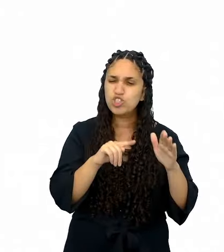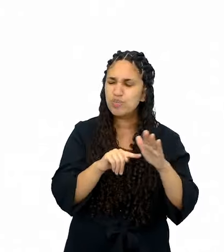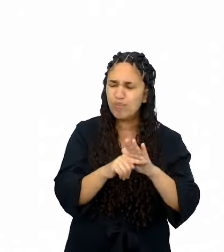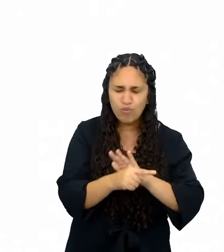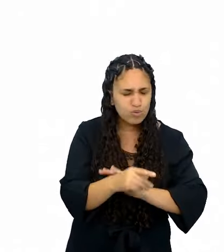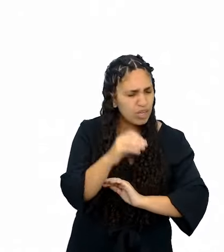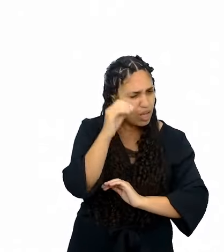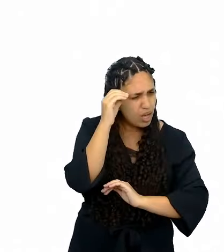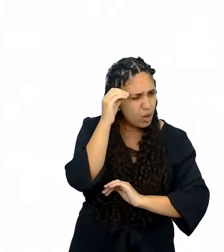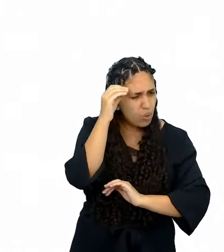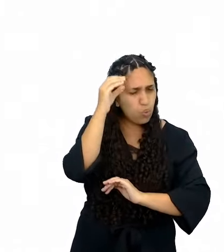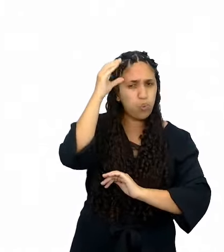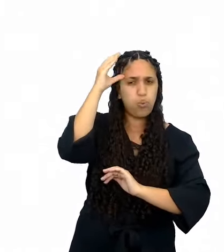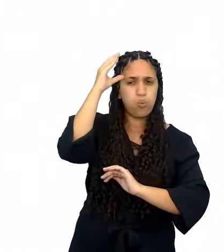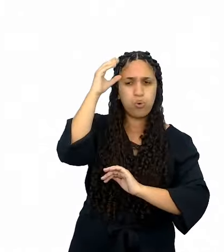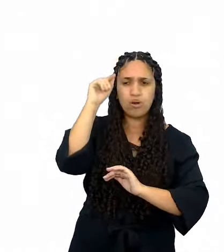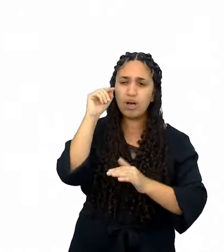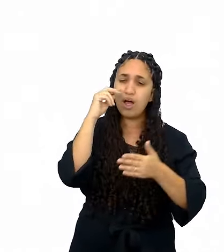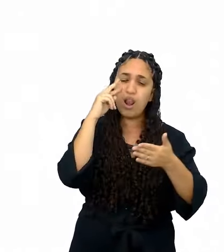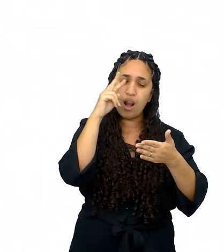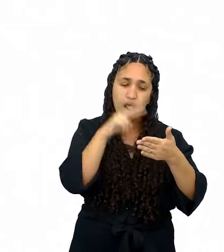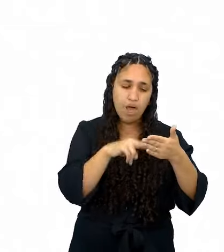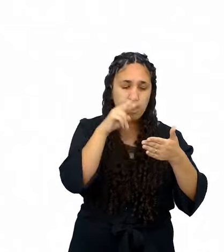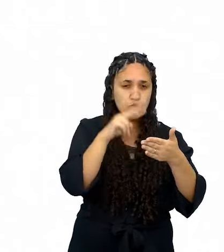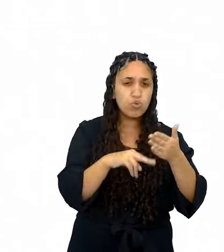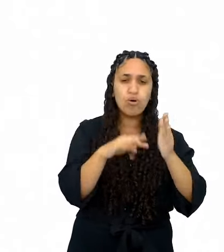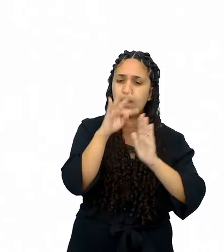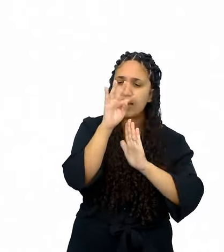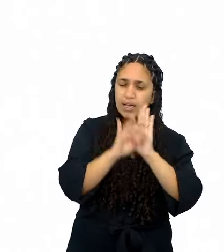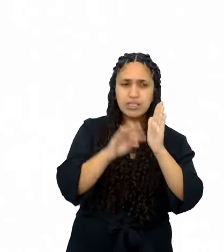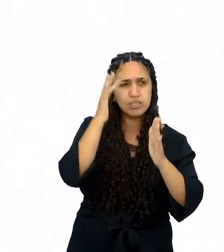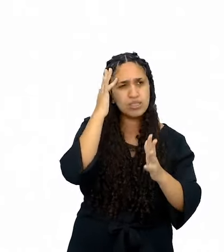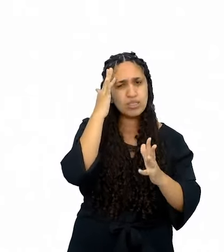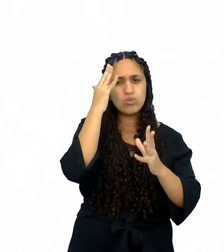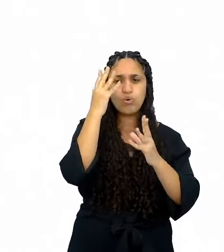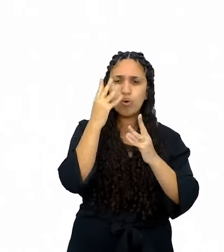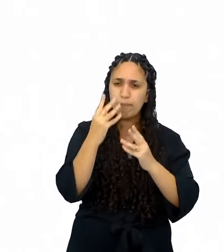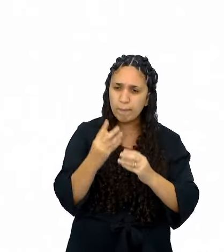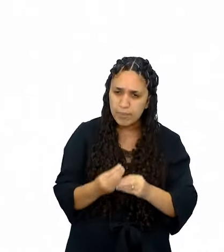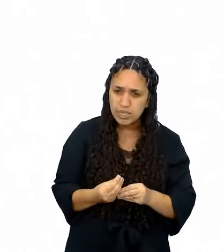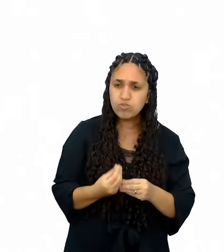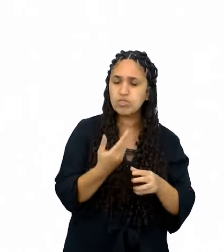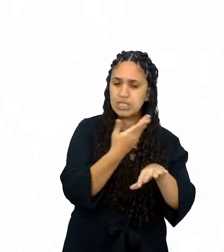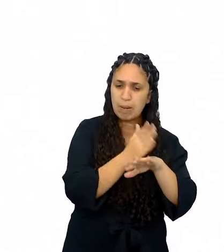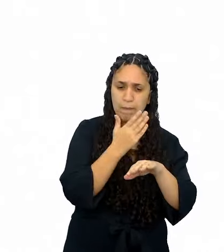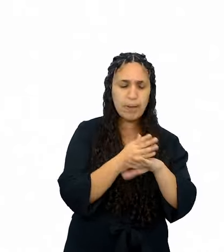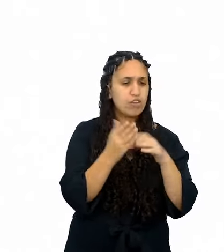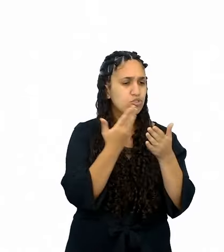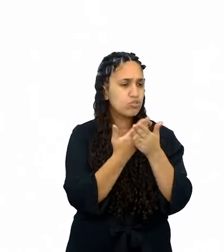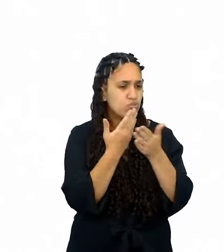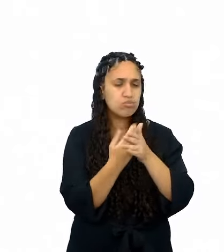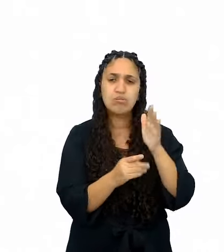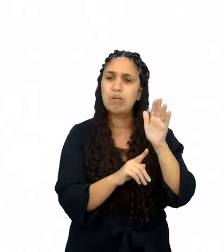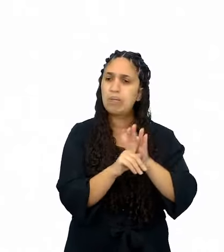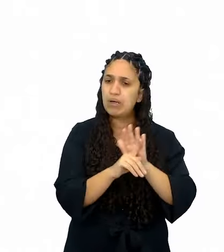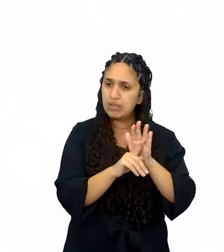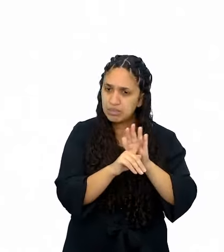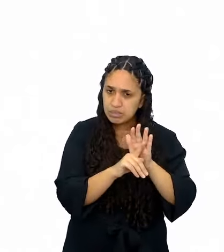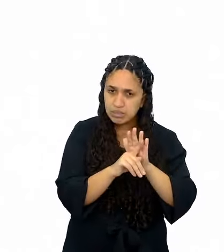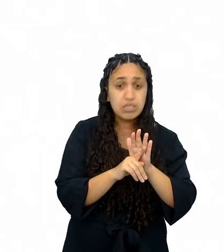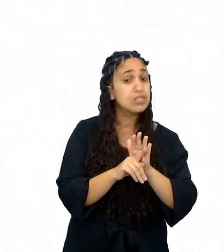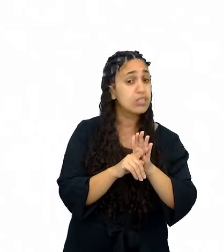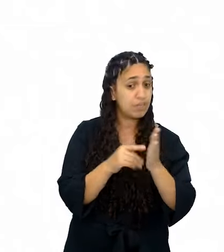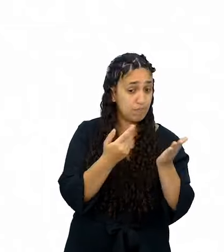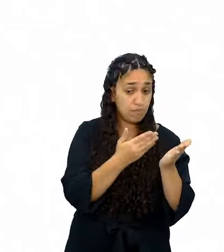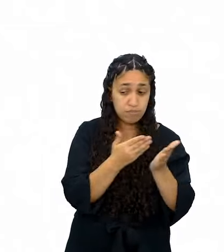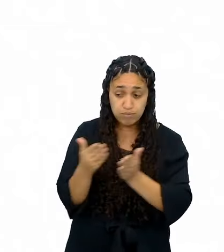pesquisas, que vão aparecer, sobretudo, no final, quando eles irão efetivamente escrever um resumo.